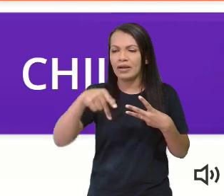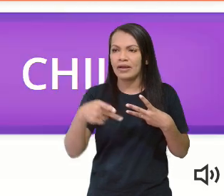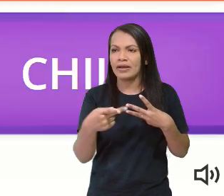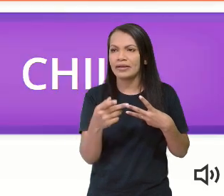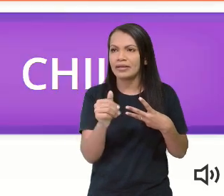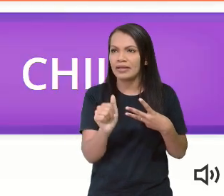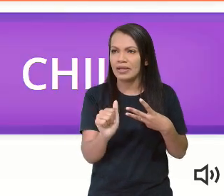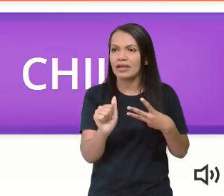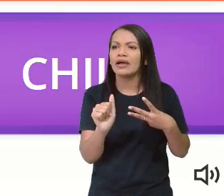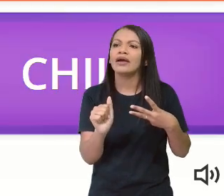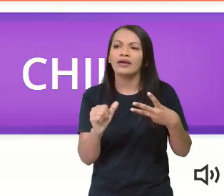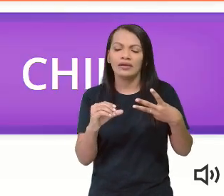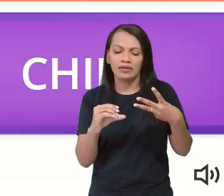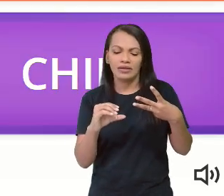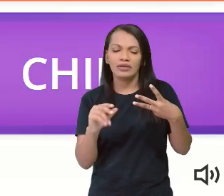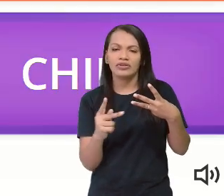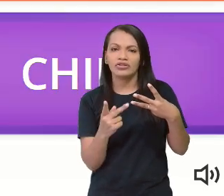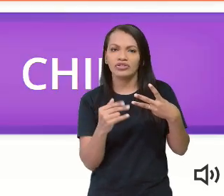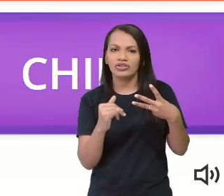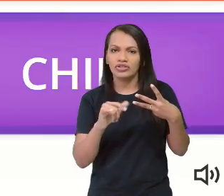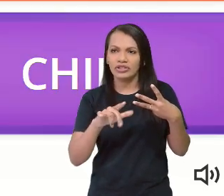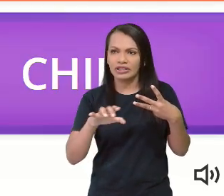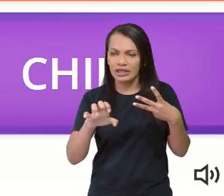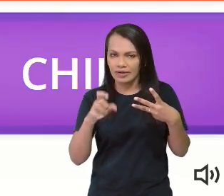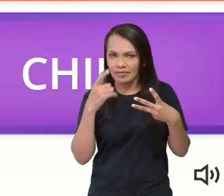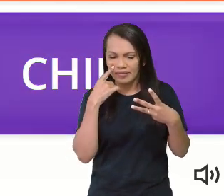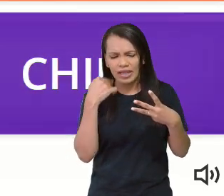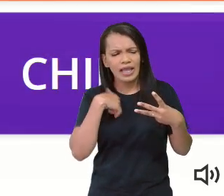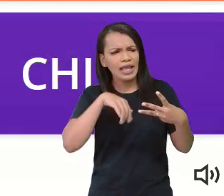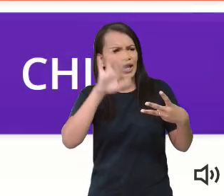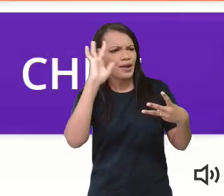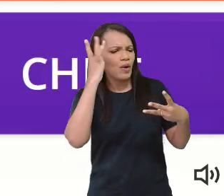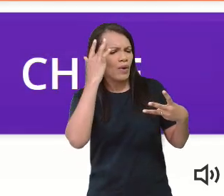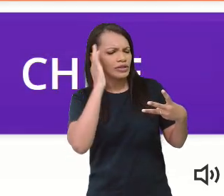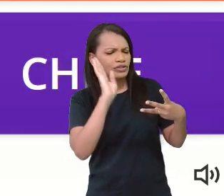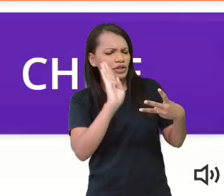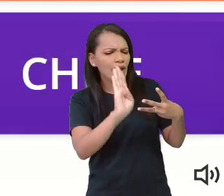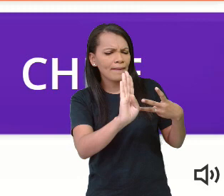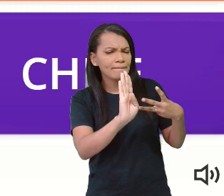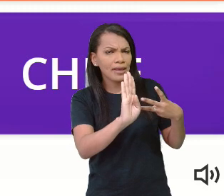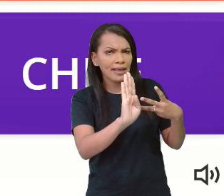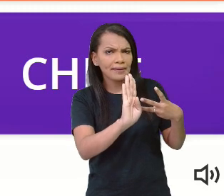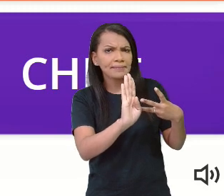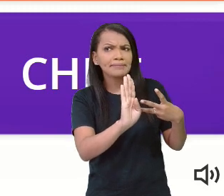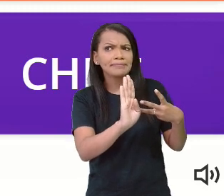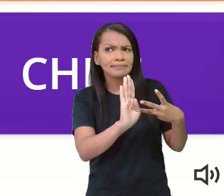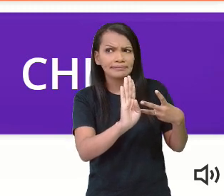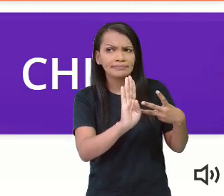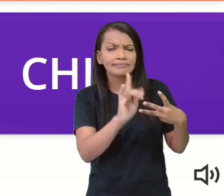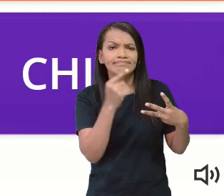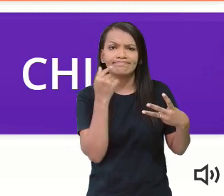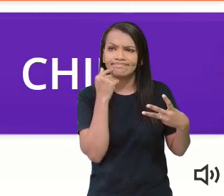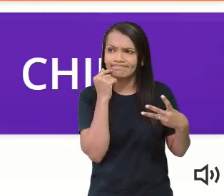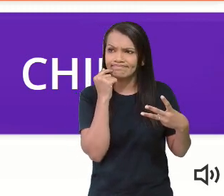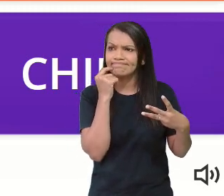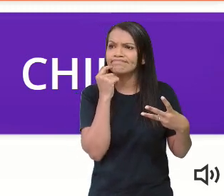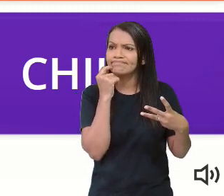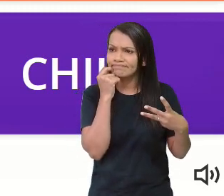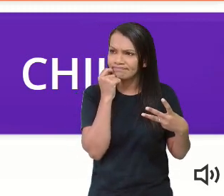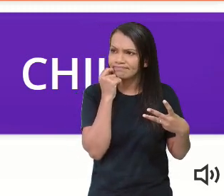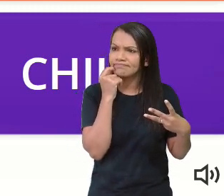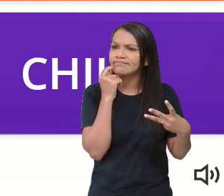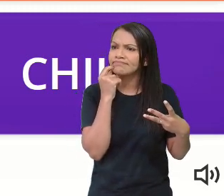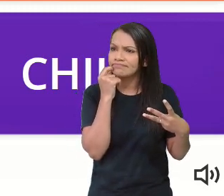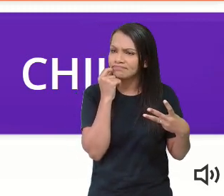e aí? Eu acho que não é a letra A, é a letra B. Letra B? Da Espanha, é? Eita, eu erraria